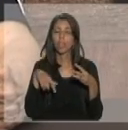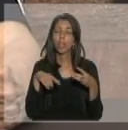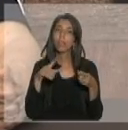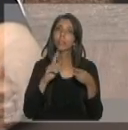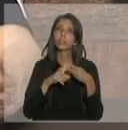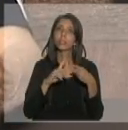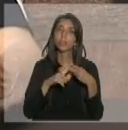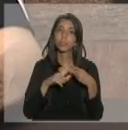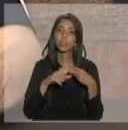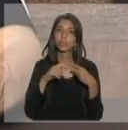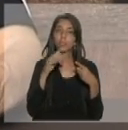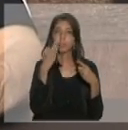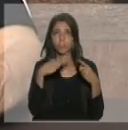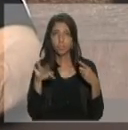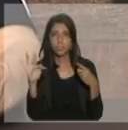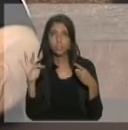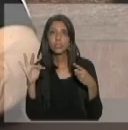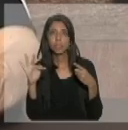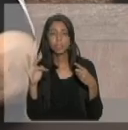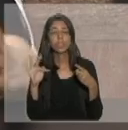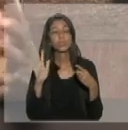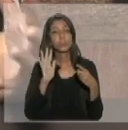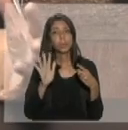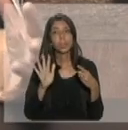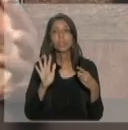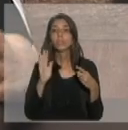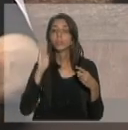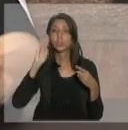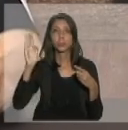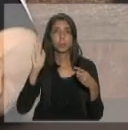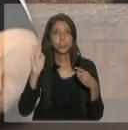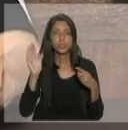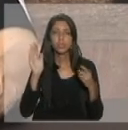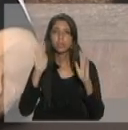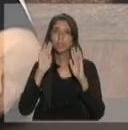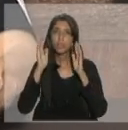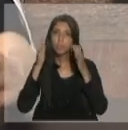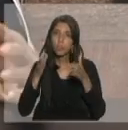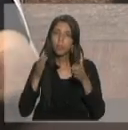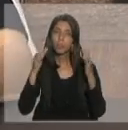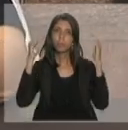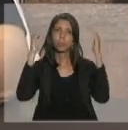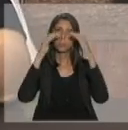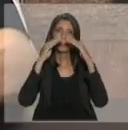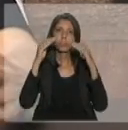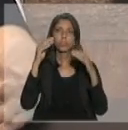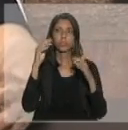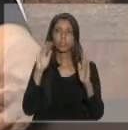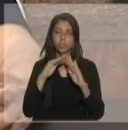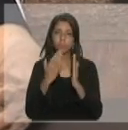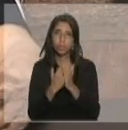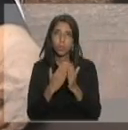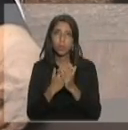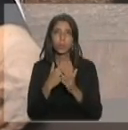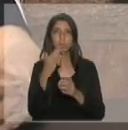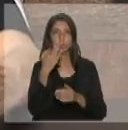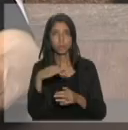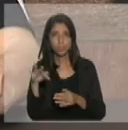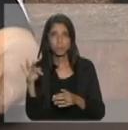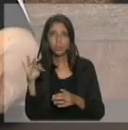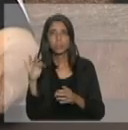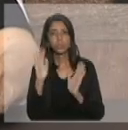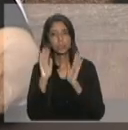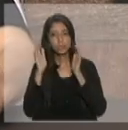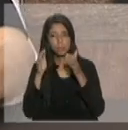o método francês da Ópera de Paris, mas que principalmente visa a Ópera de Paris ou a Escola de Dança de Formação de